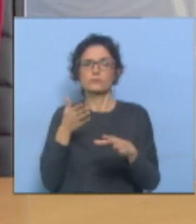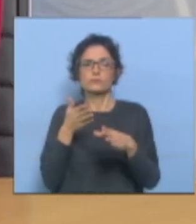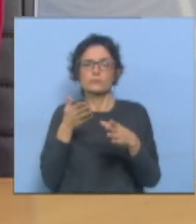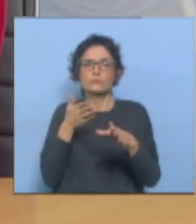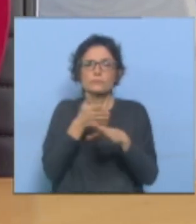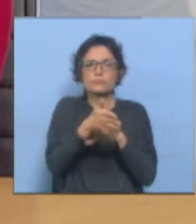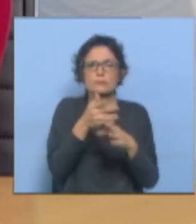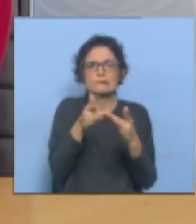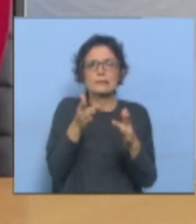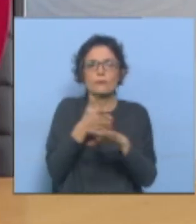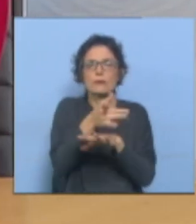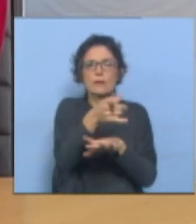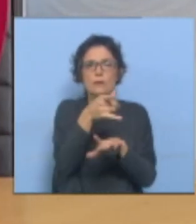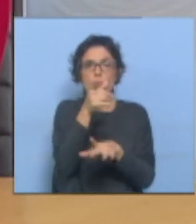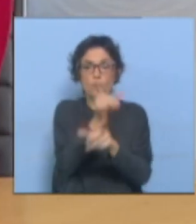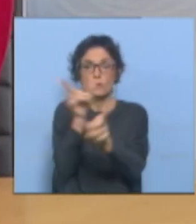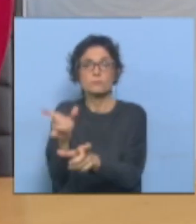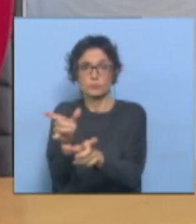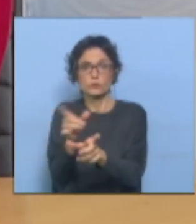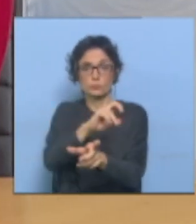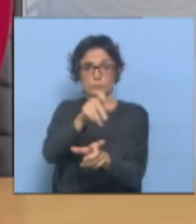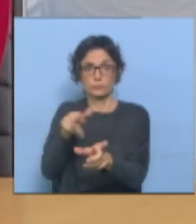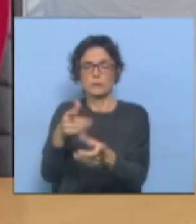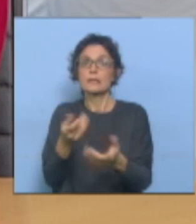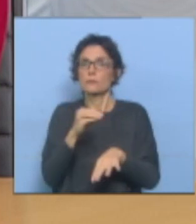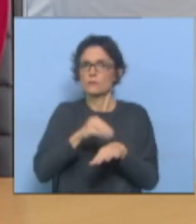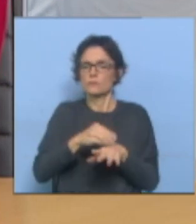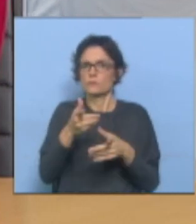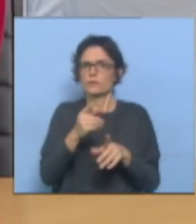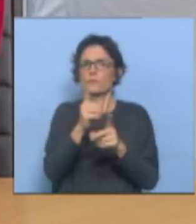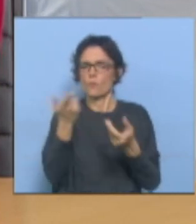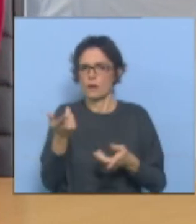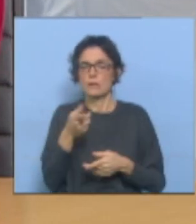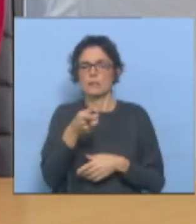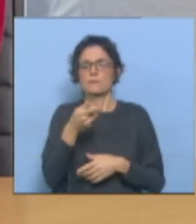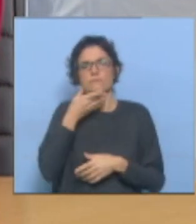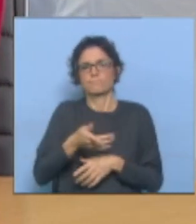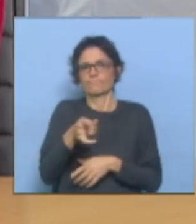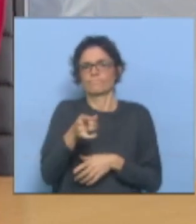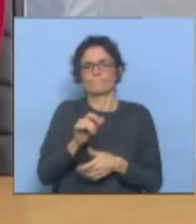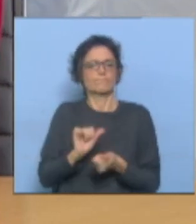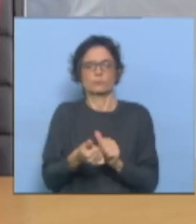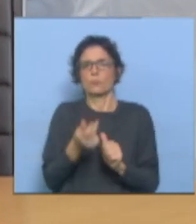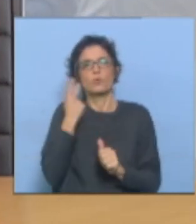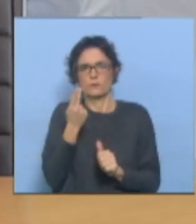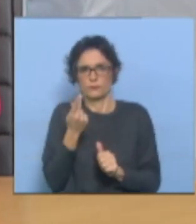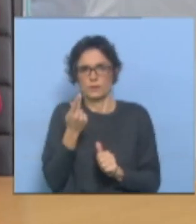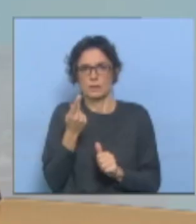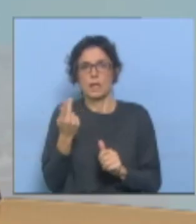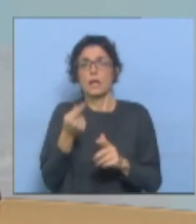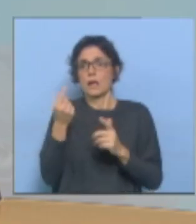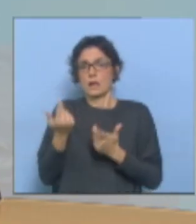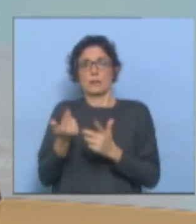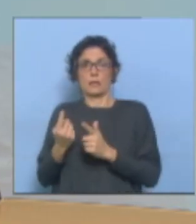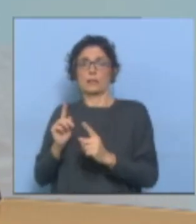Eclésia como a Renascença, mostram isso. Os testemunhos são sempre que isto é uma experiência que muda a vida, para quem a faz e para quem a recebe também